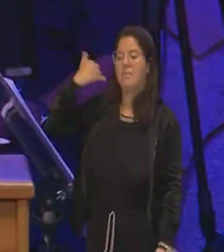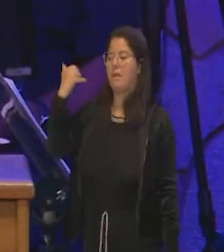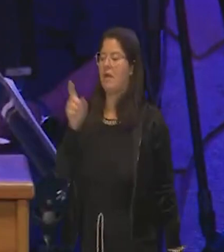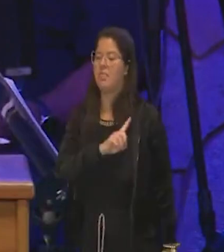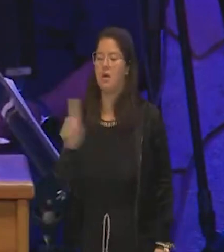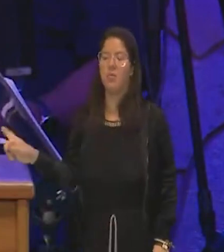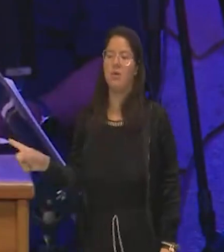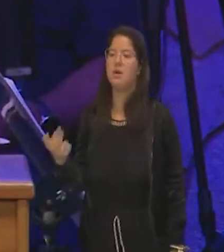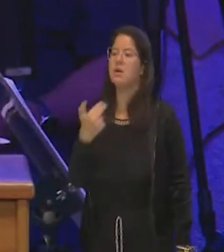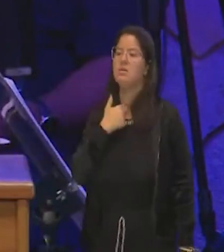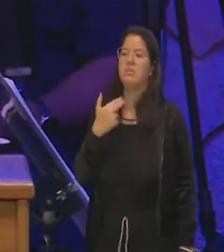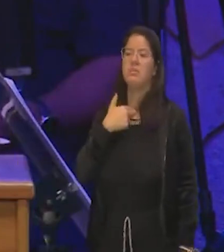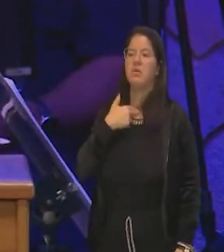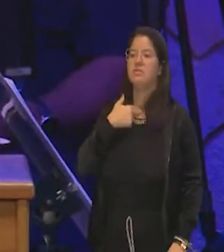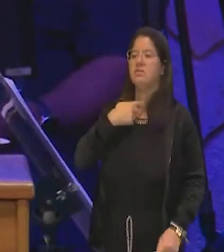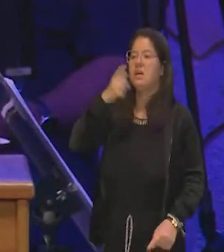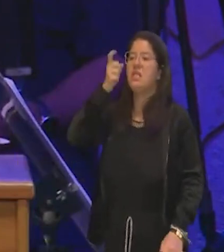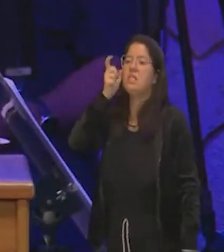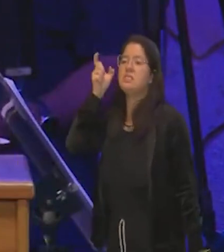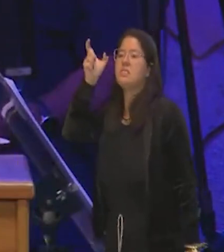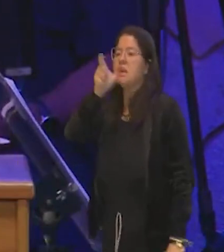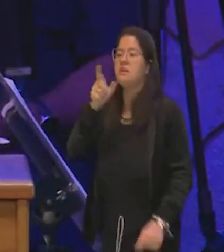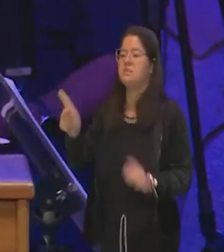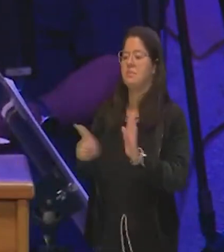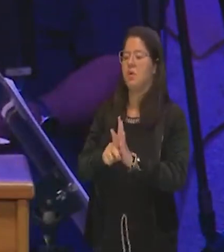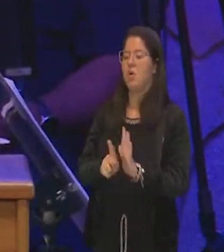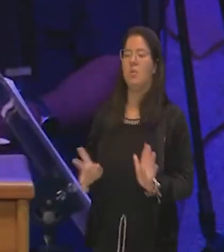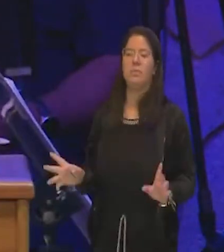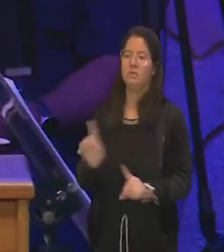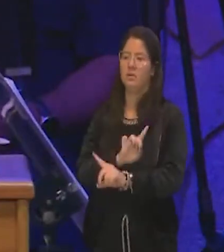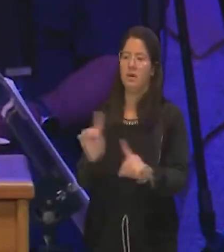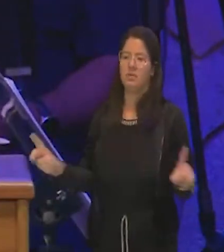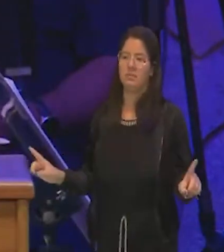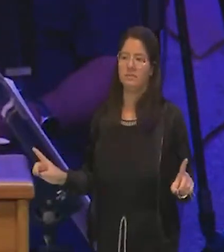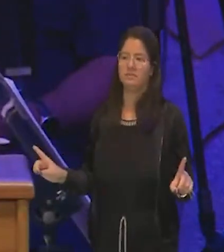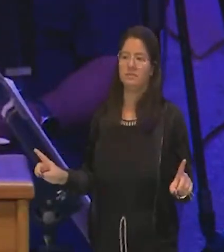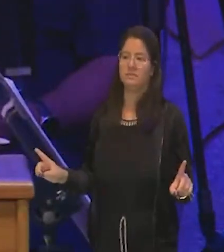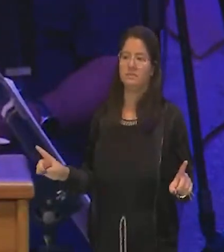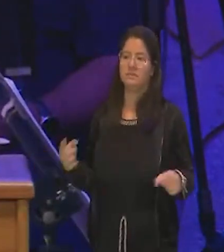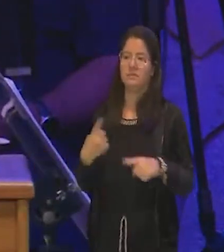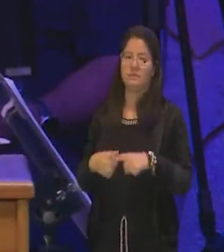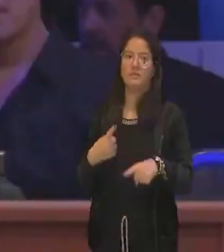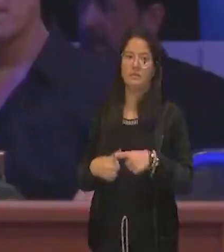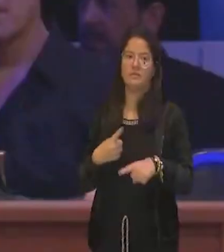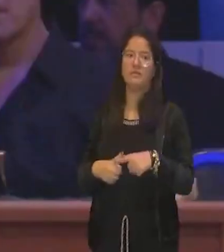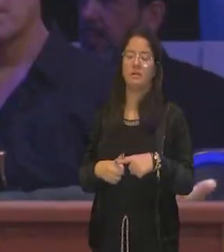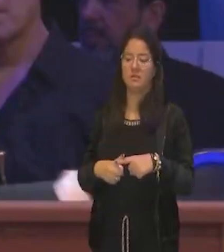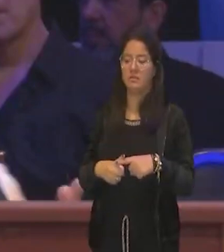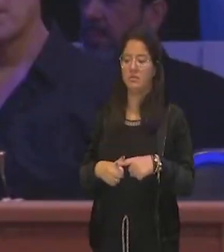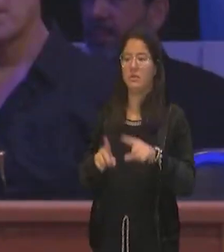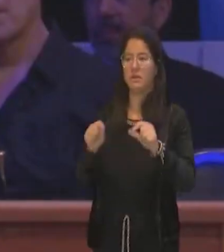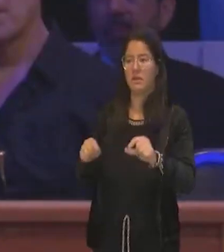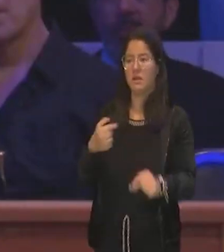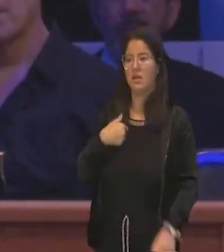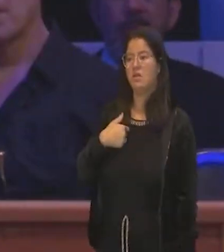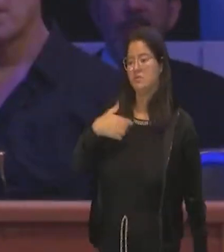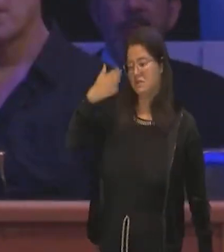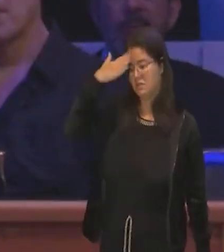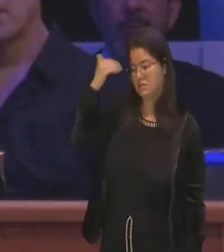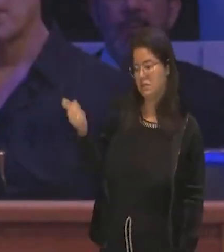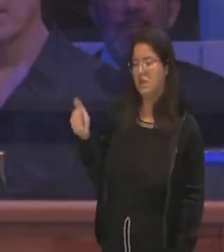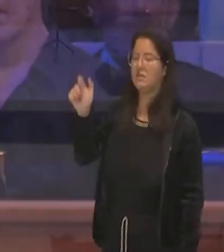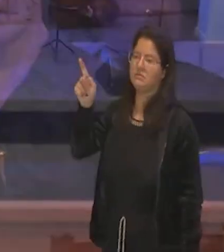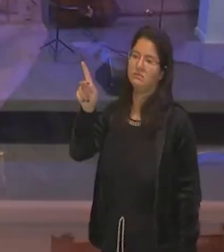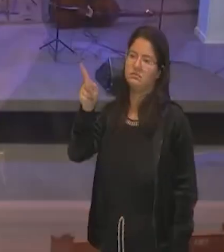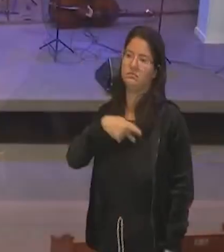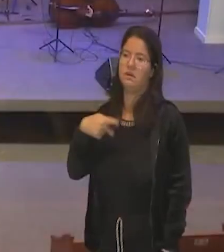ganância, por interesse financeiro, porque em geral até onde eu saiba, pastor Francisco tem mais experiência